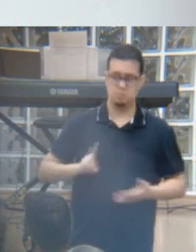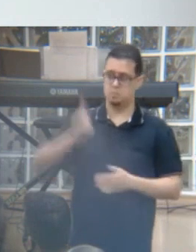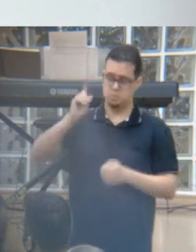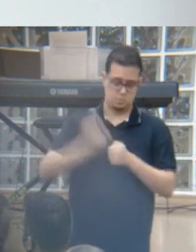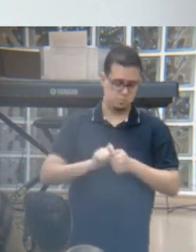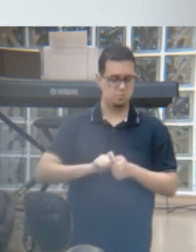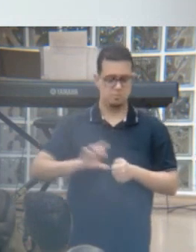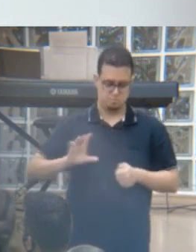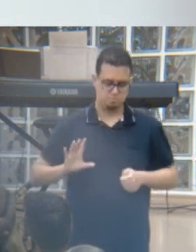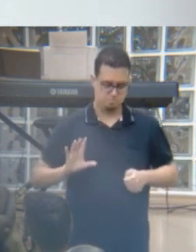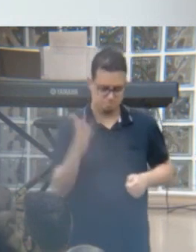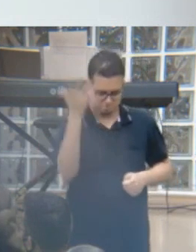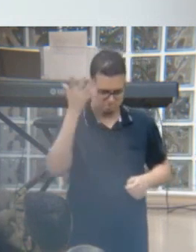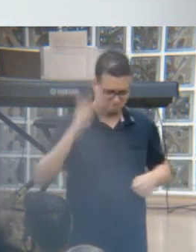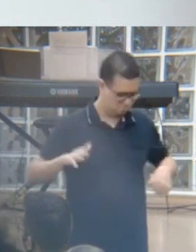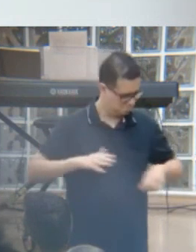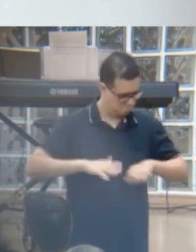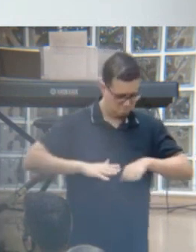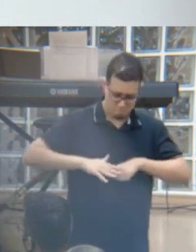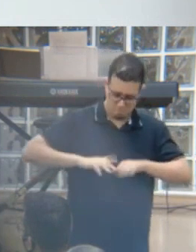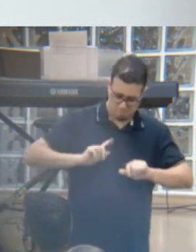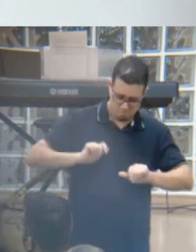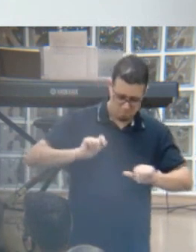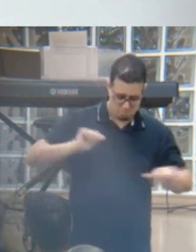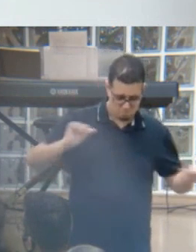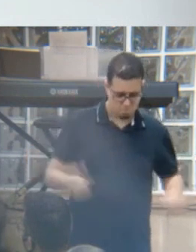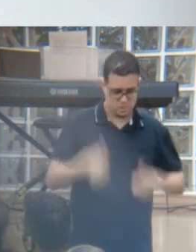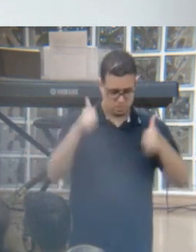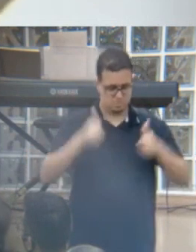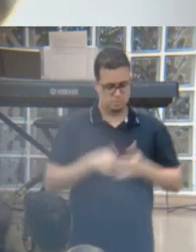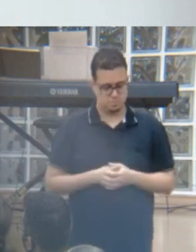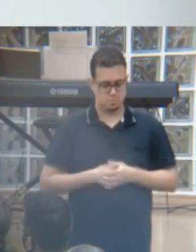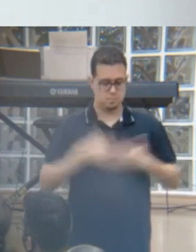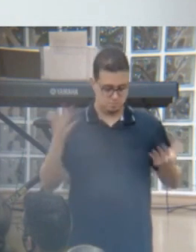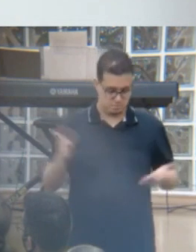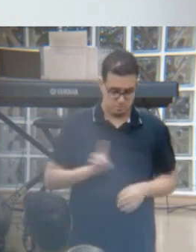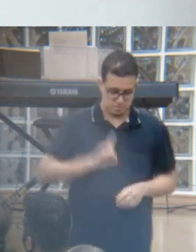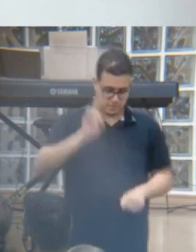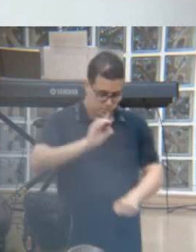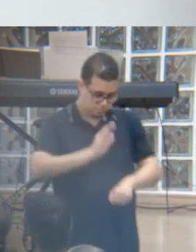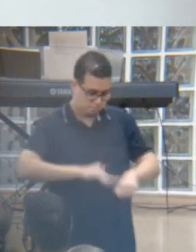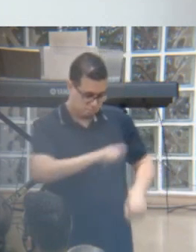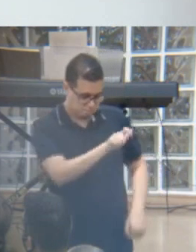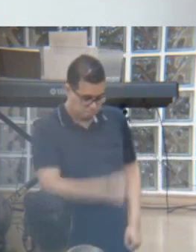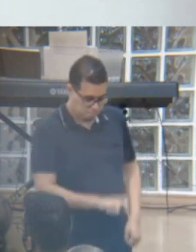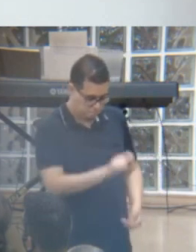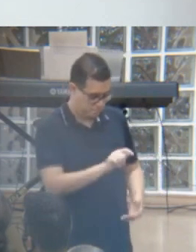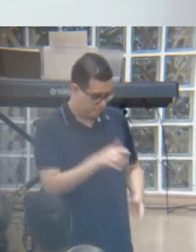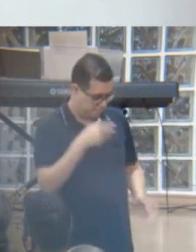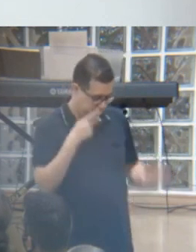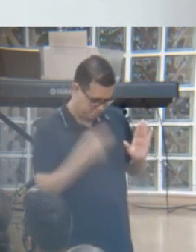assim, como Deus levantou um profeta, sem fama, sem liagem, sem